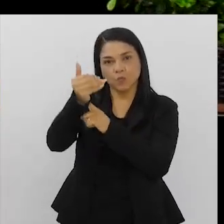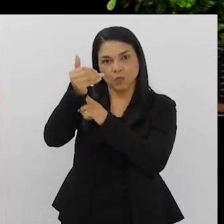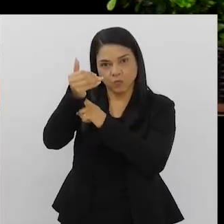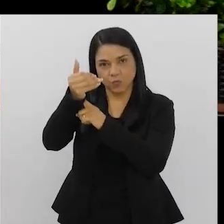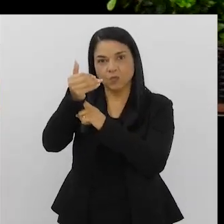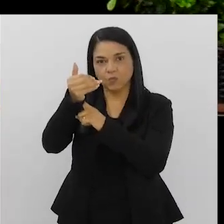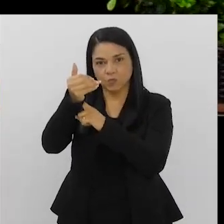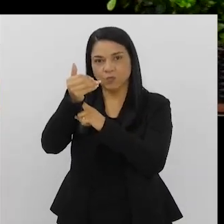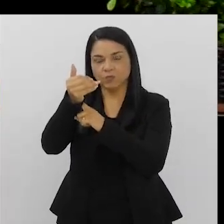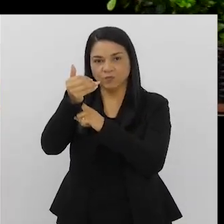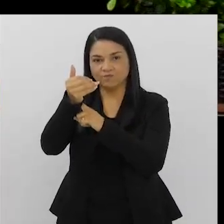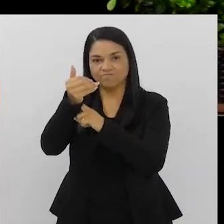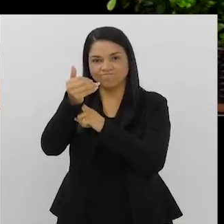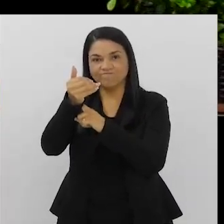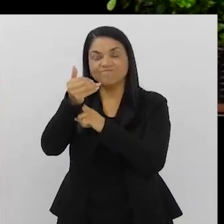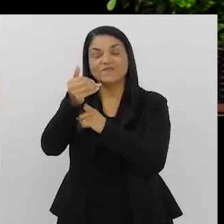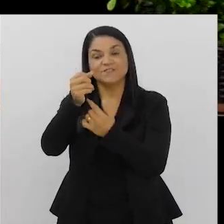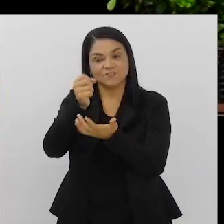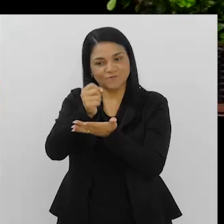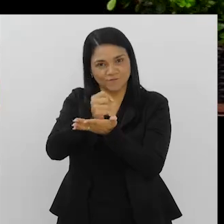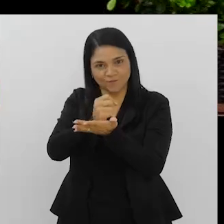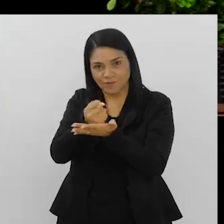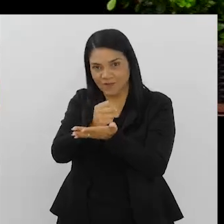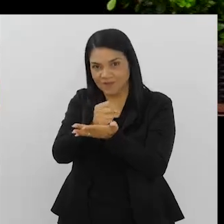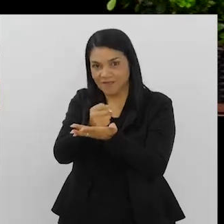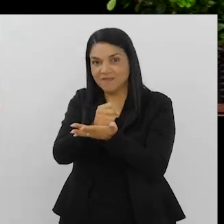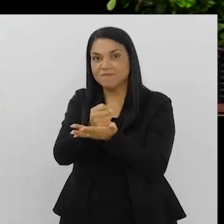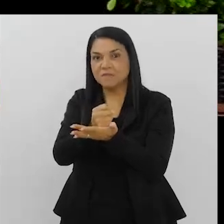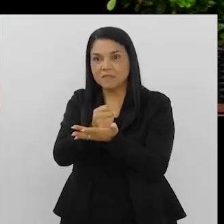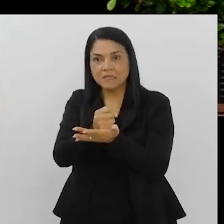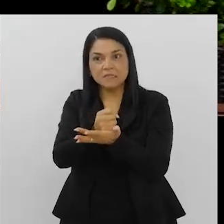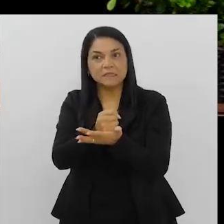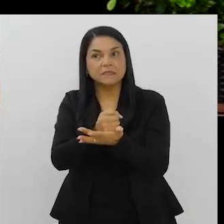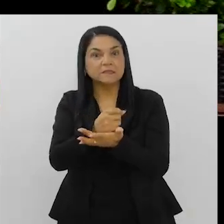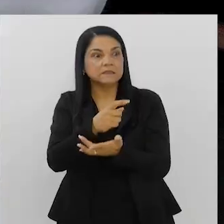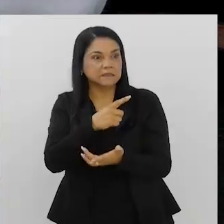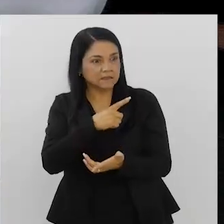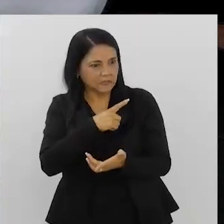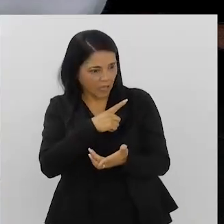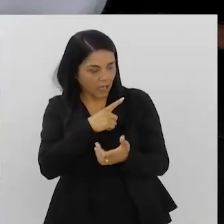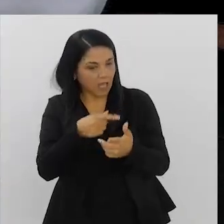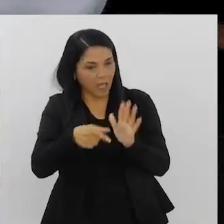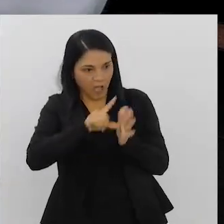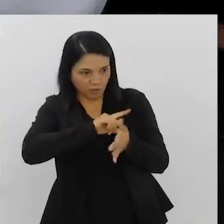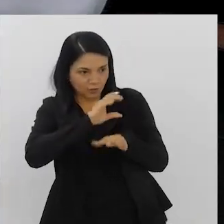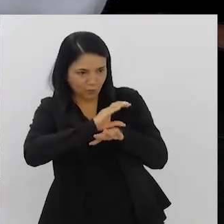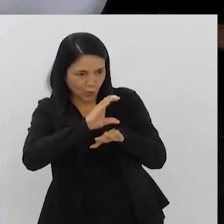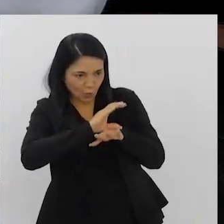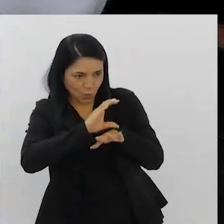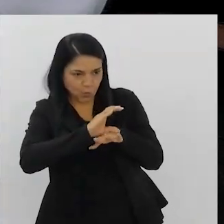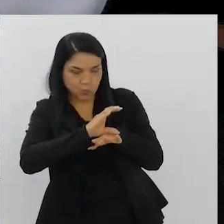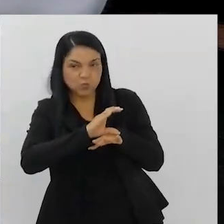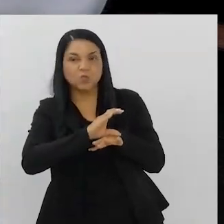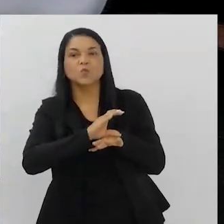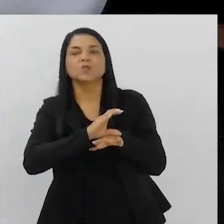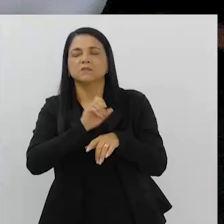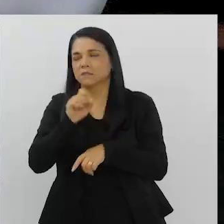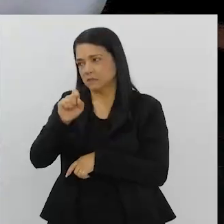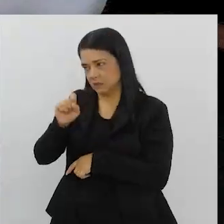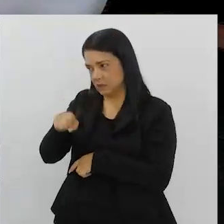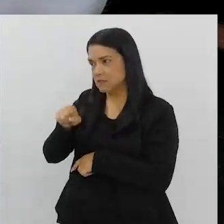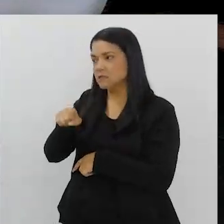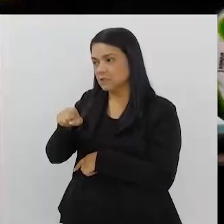são atividades de videogame. Então vocês precedentemente capacitam. Sim. Então